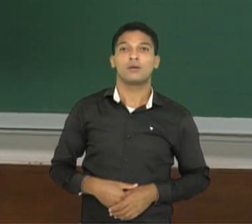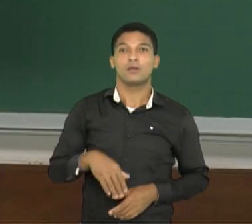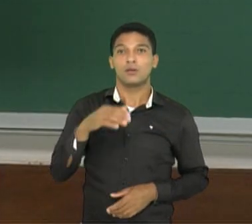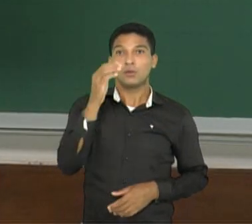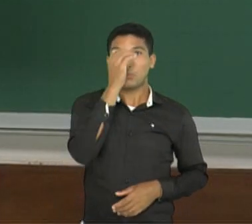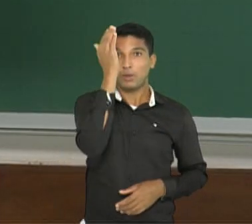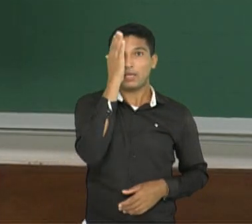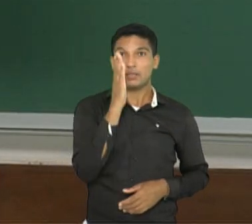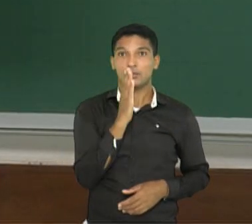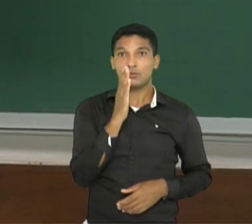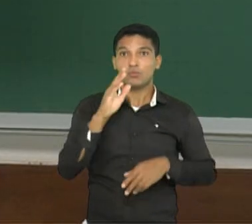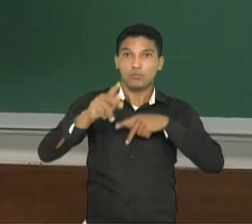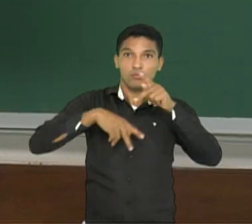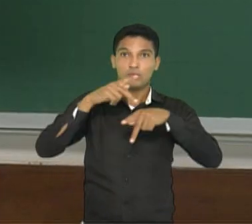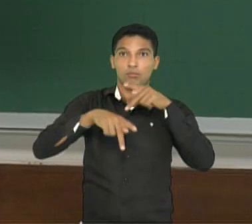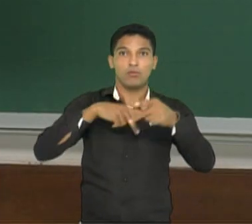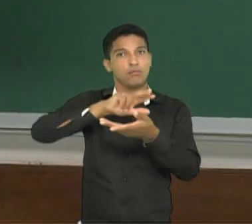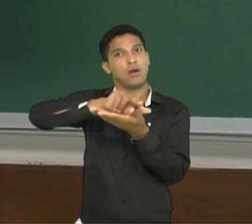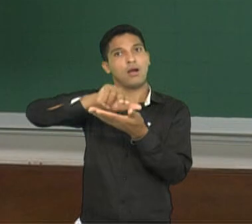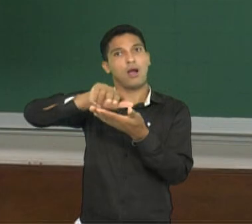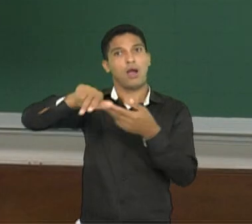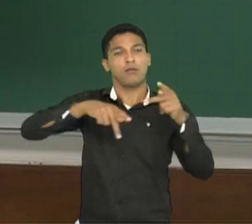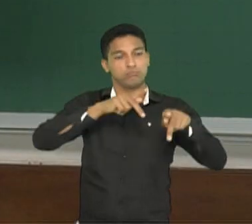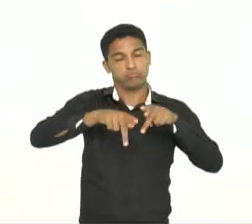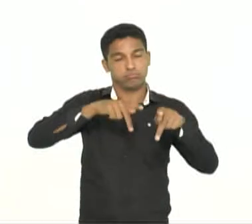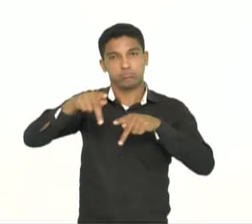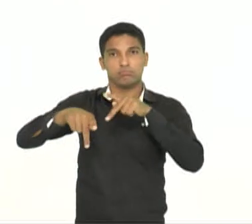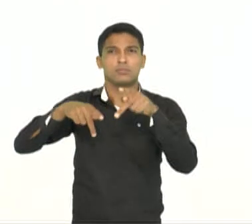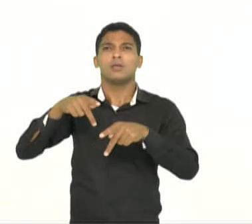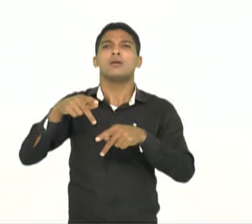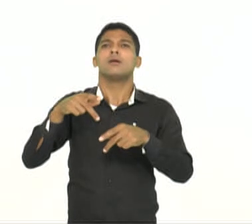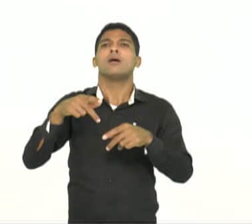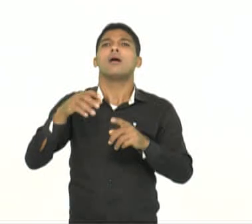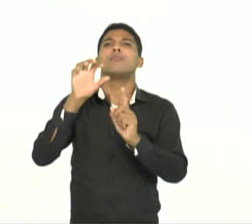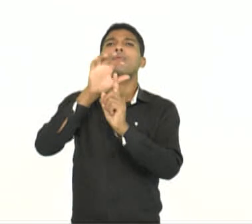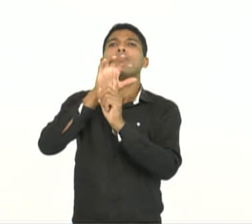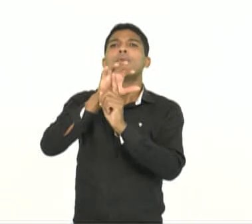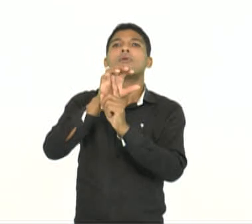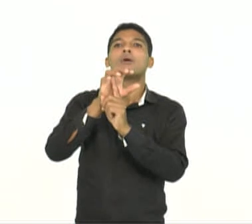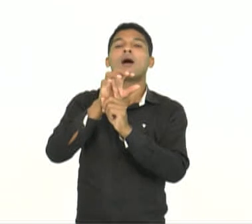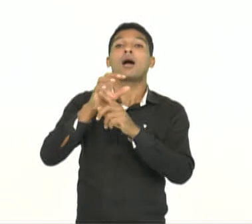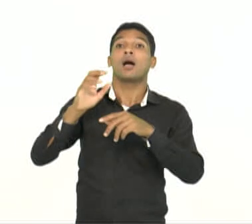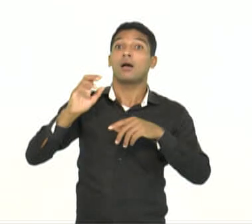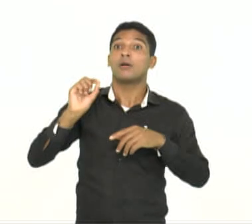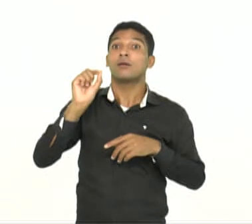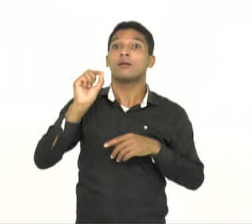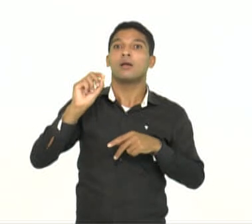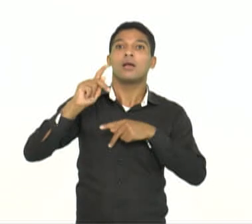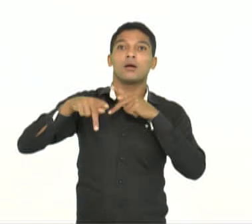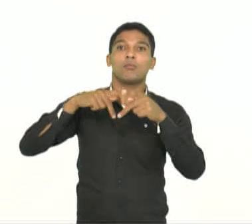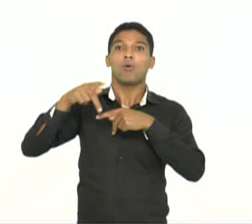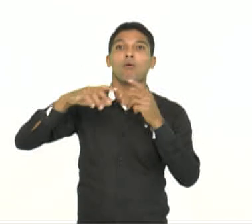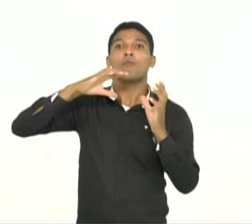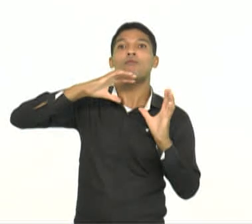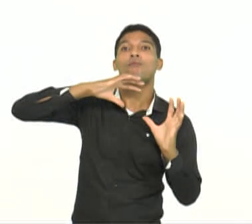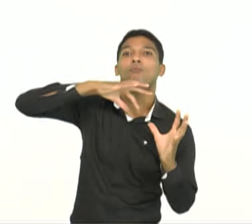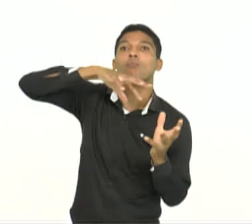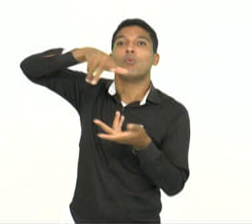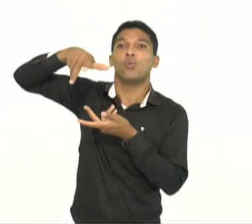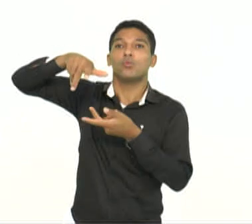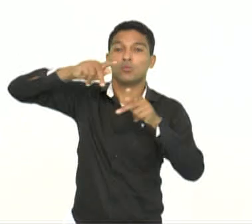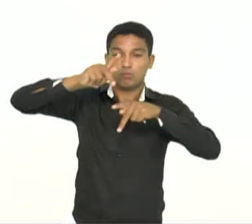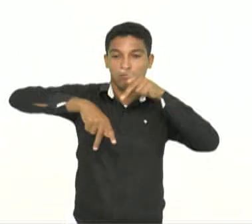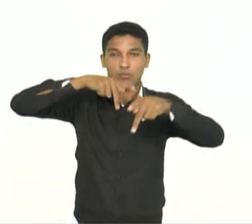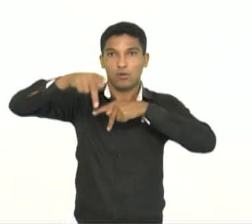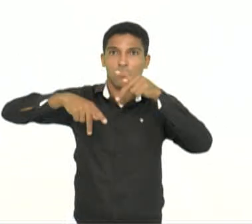gente relacionou aqui, quais motivos? Influência de povos vindos de diferentes partes do mundo, que resultou no que a